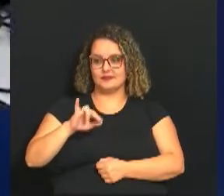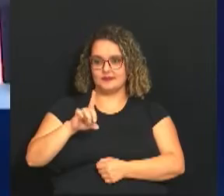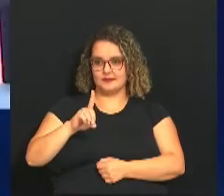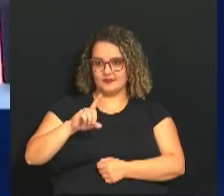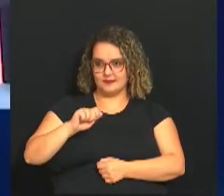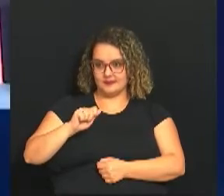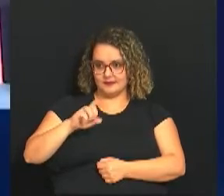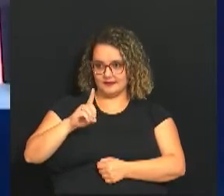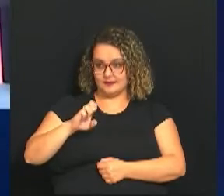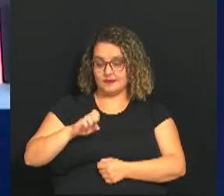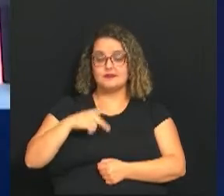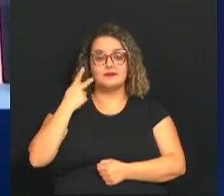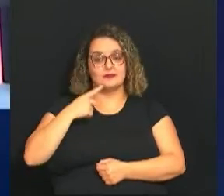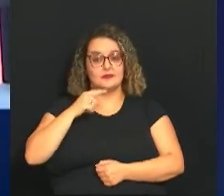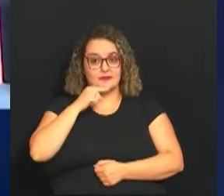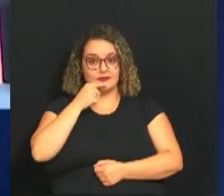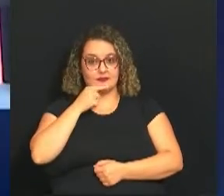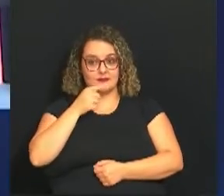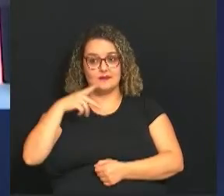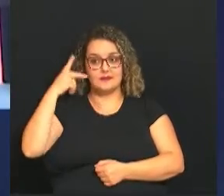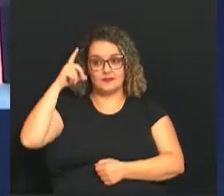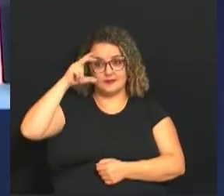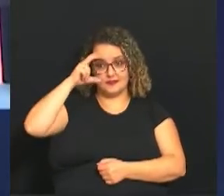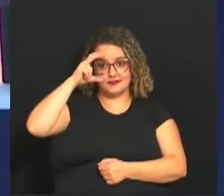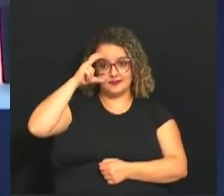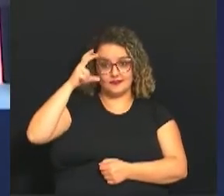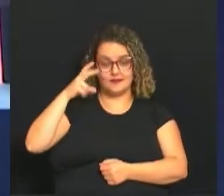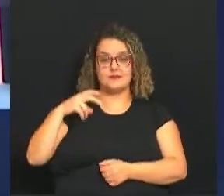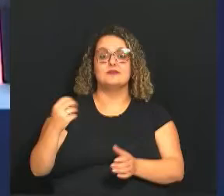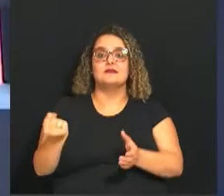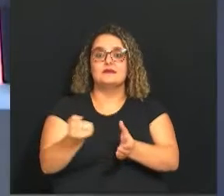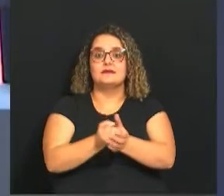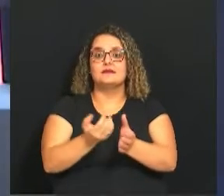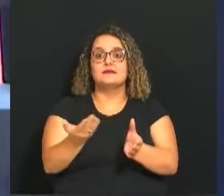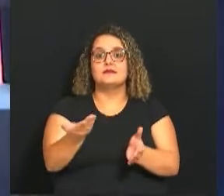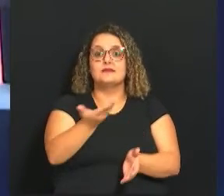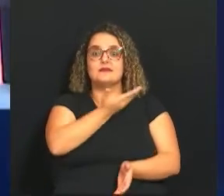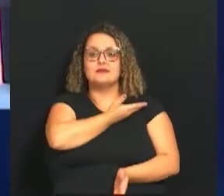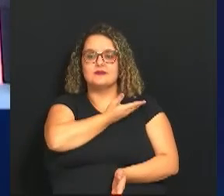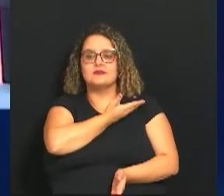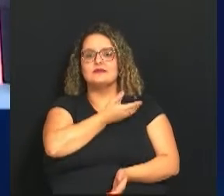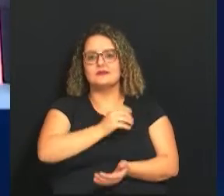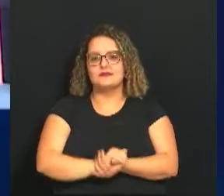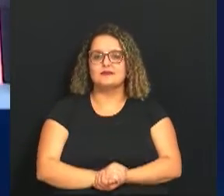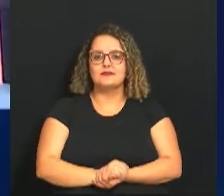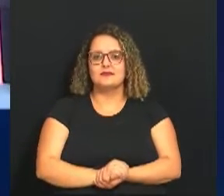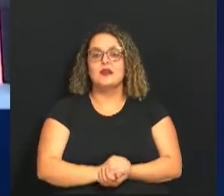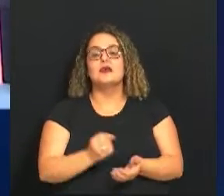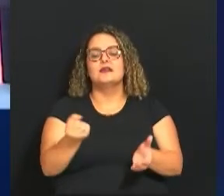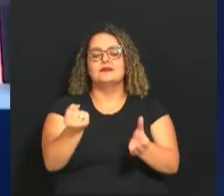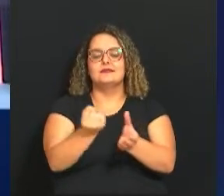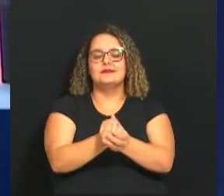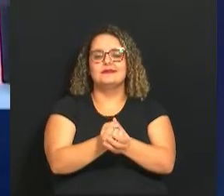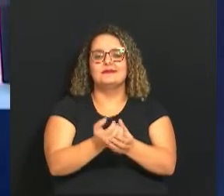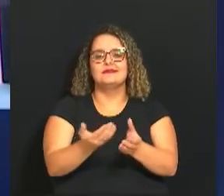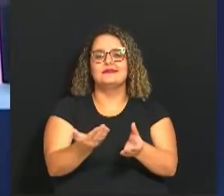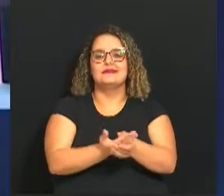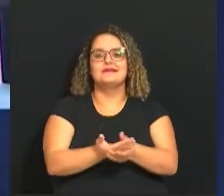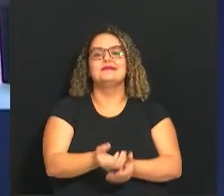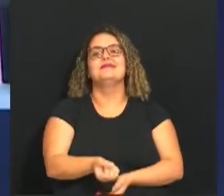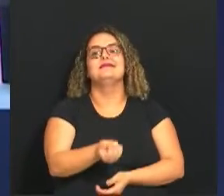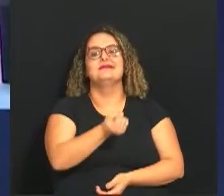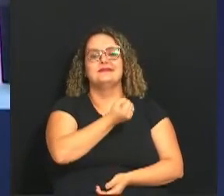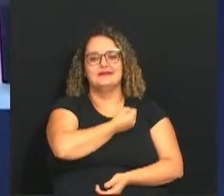Eduardo Magoga e Carlinhos Camelô protocolam um projeto de lei que propõe a criação de um Conselho Municipal